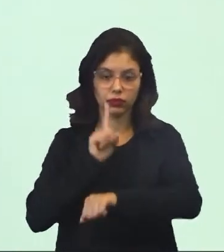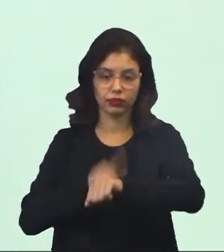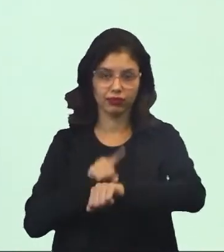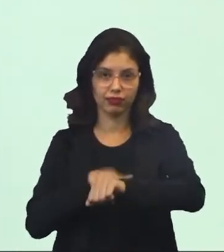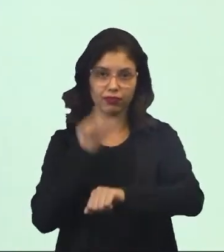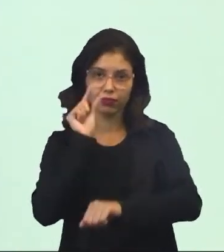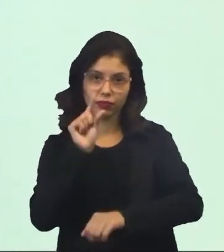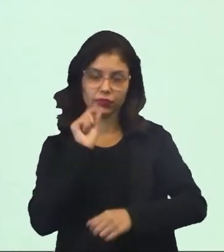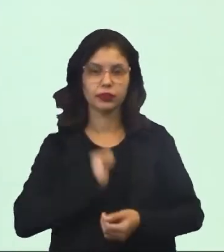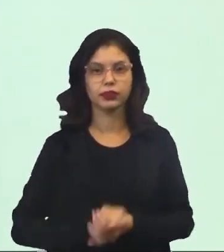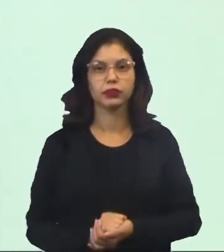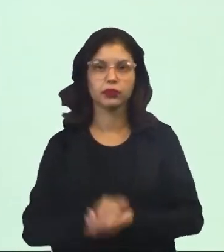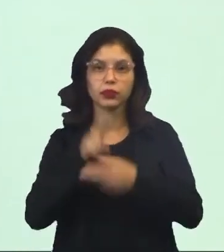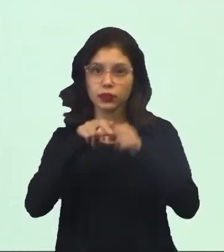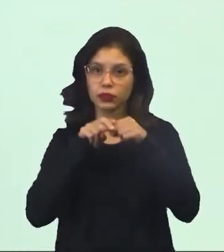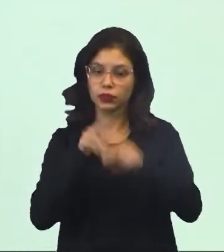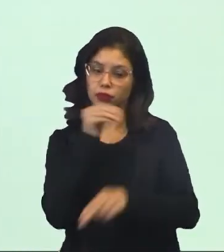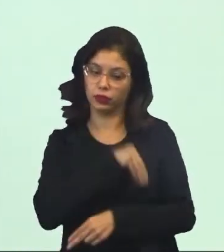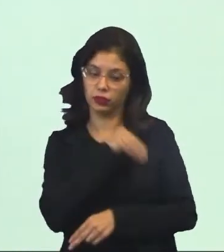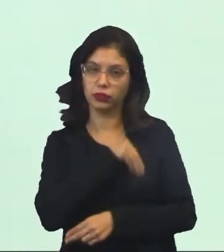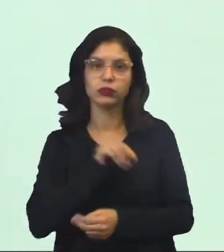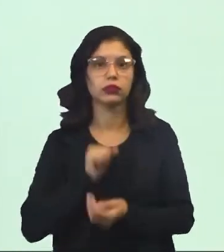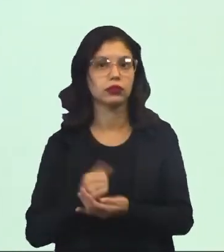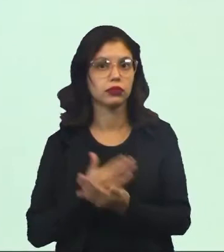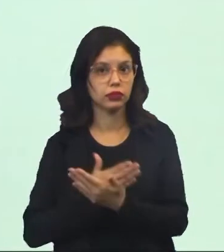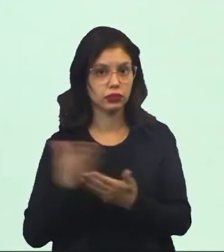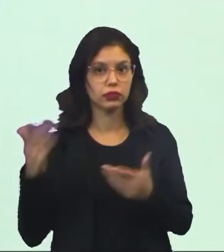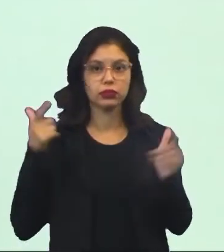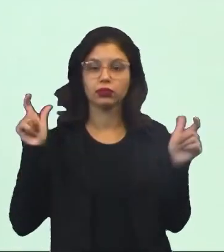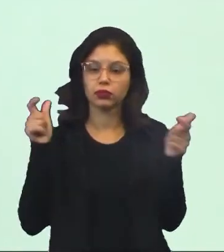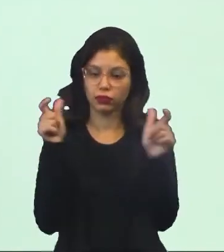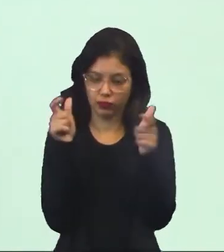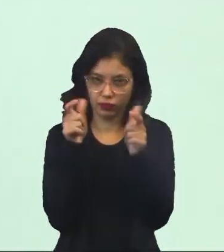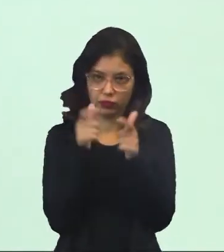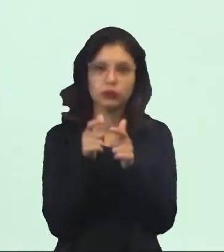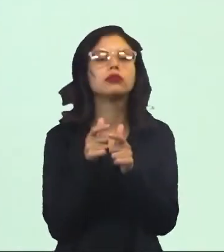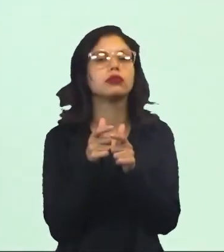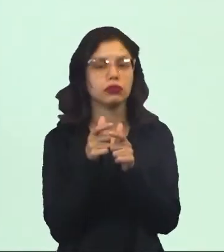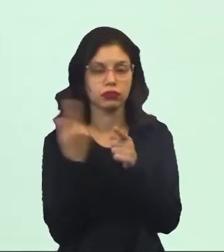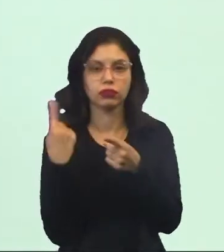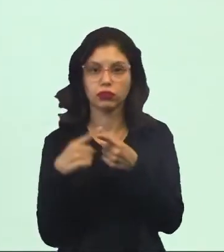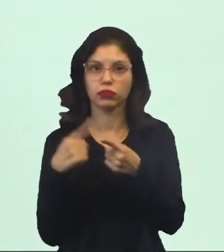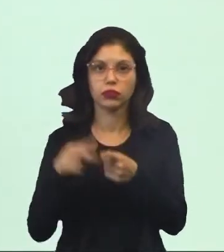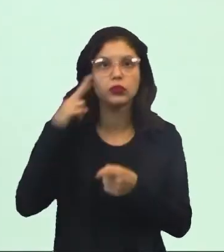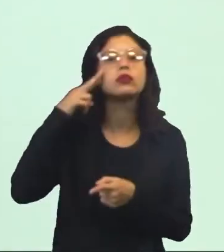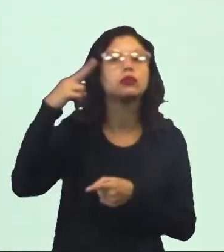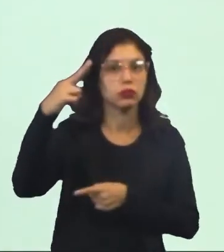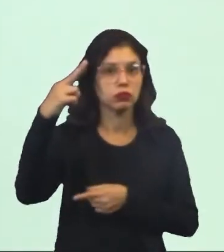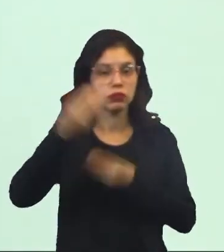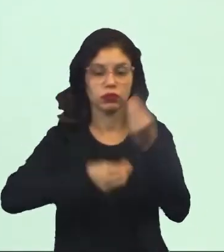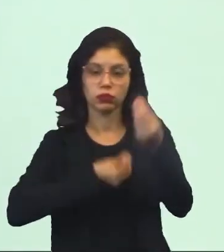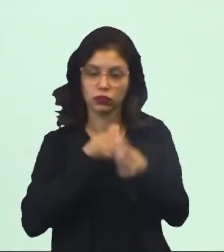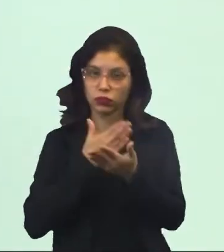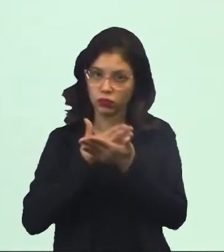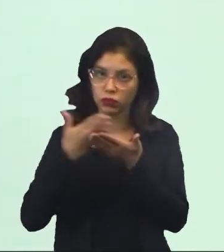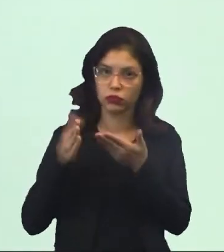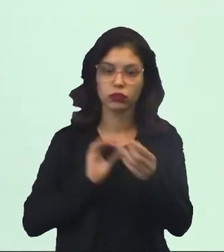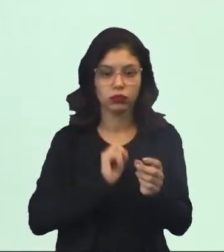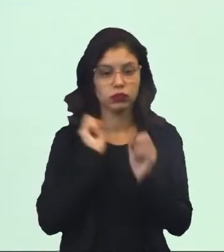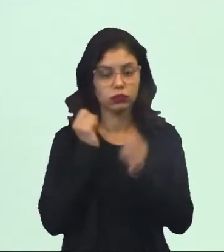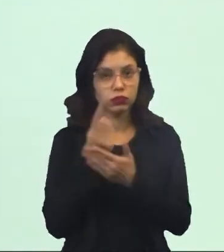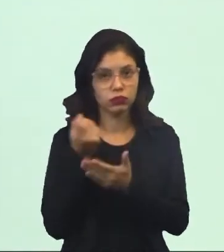conta disso, os salários dessas pessoas começam a diminuir porque as pessoas, os donos, os fazendeiros começam a investir